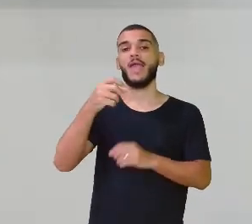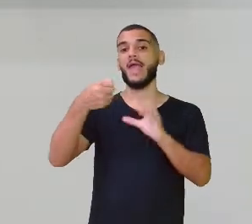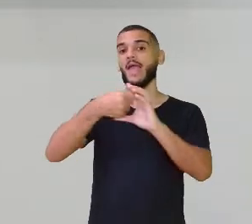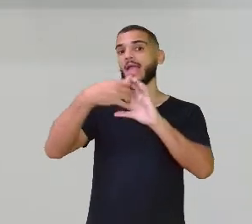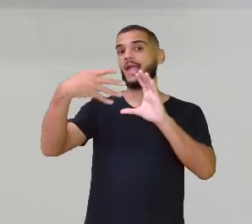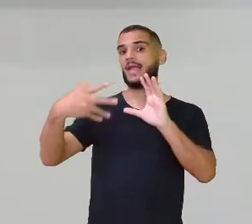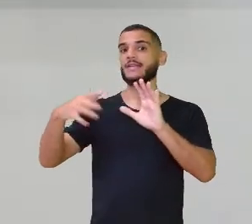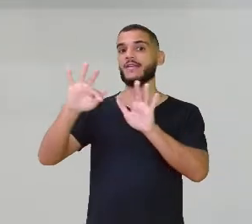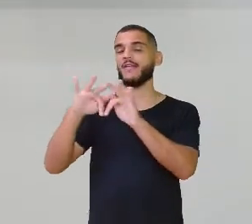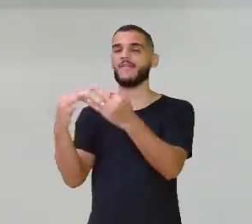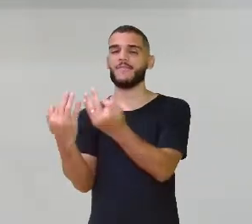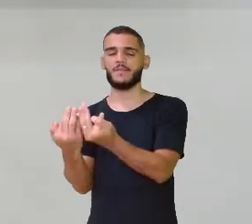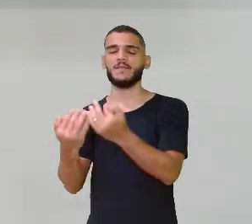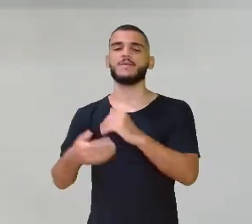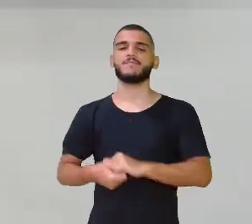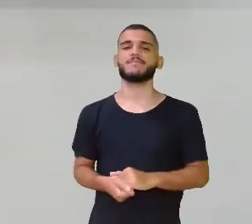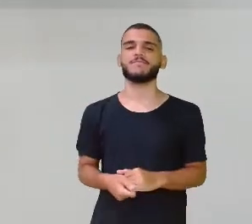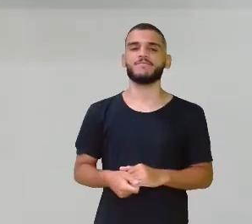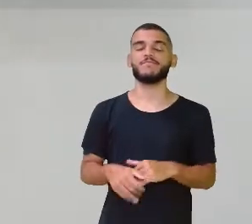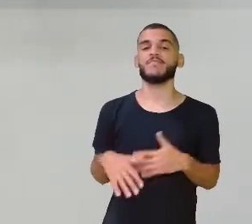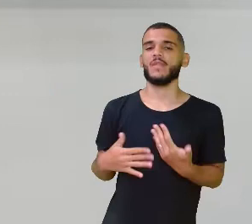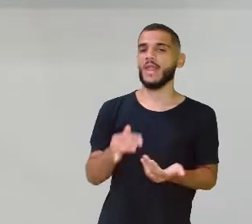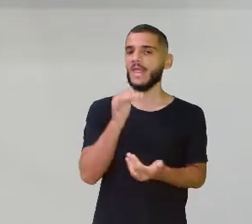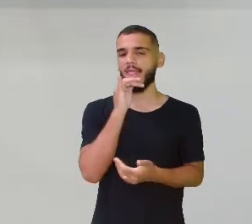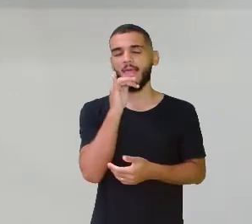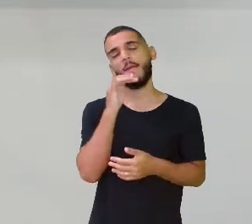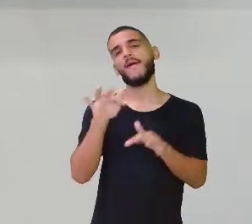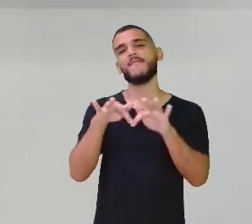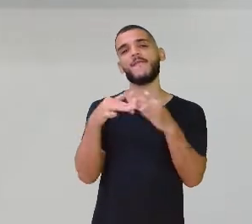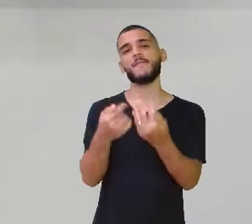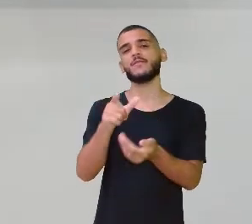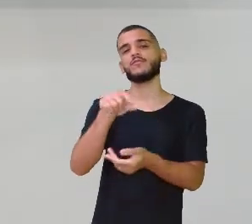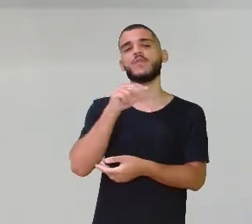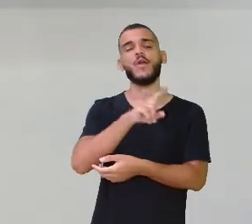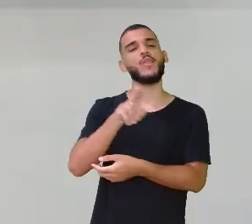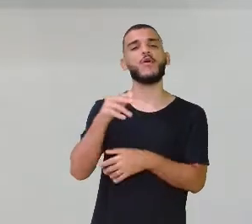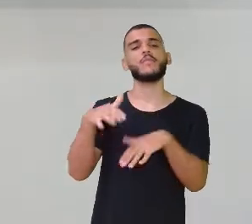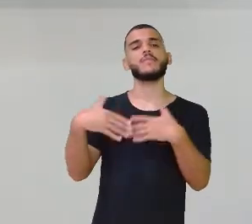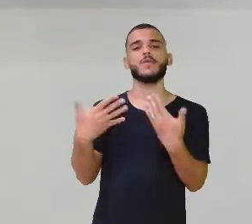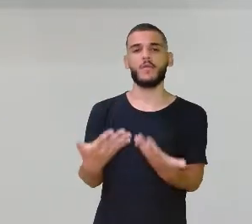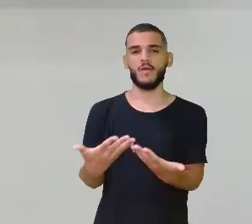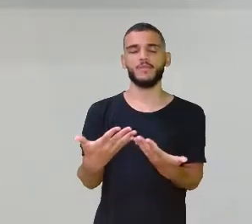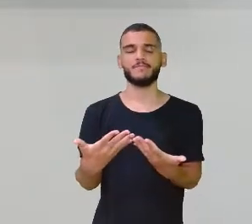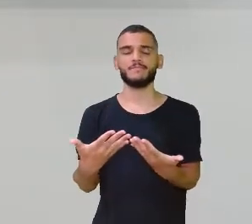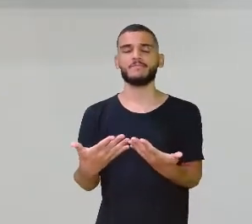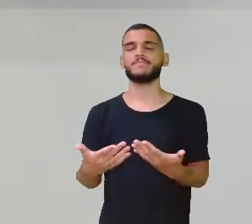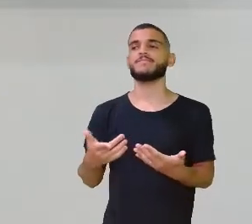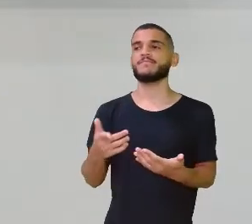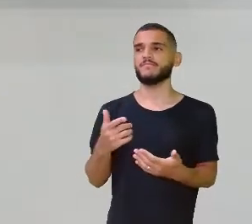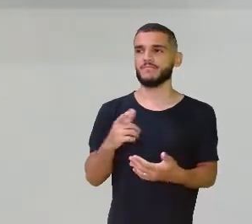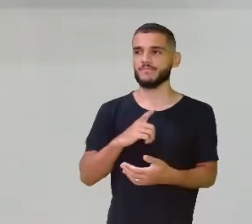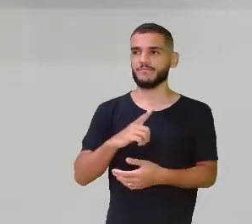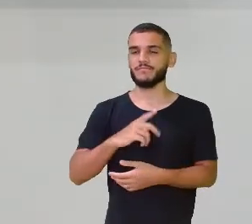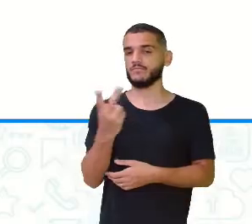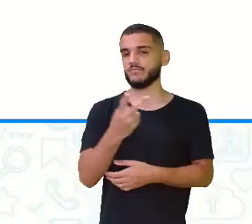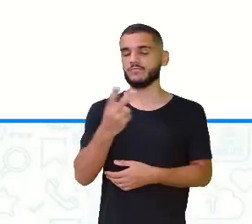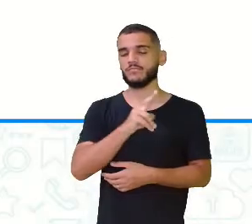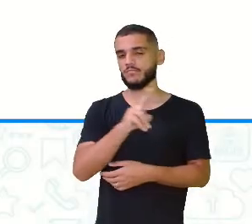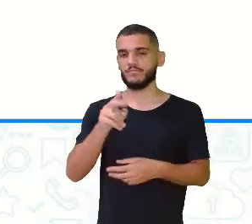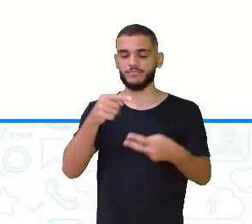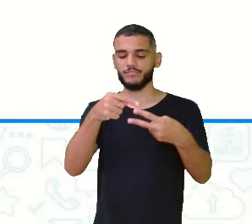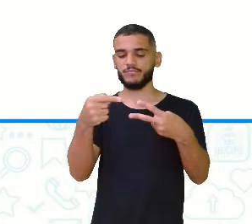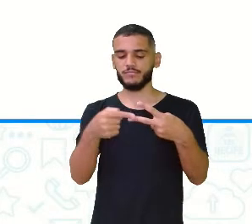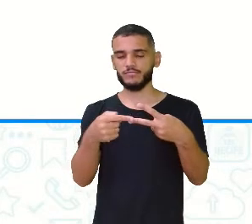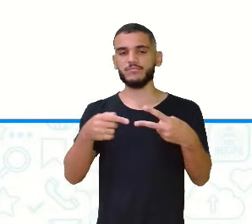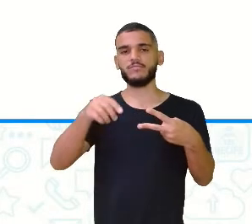característica da sua família. Qual foi o nome que a sua família escolheu para caracterizar a ela? Aqui no caso eu tenho 2 nomes. Eu tenho o